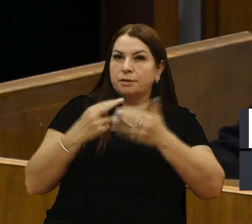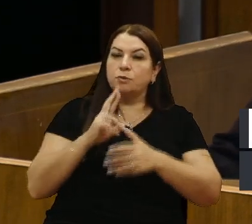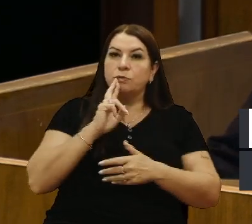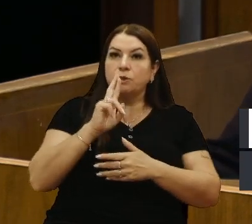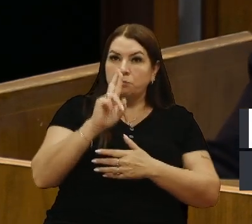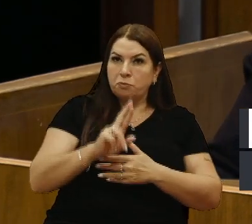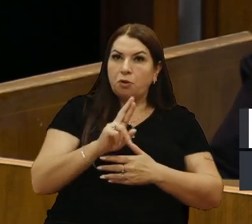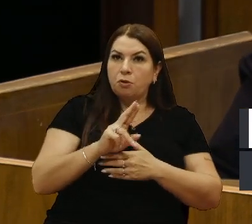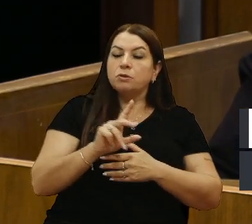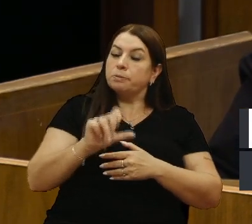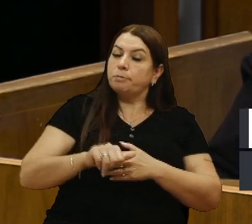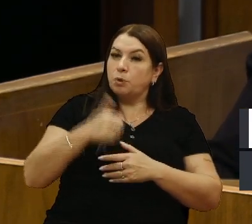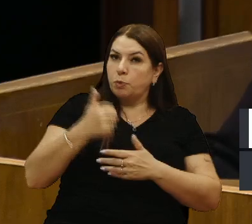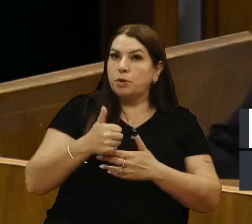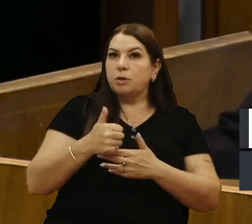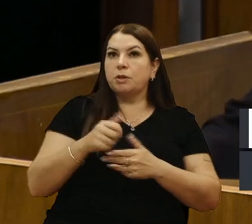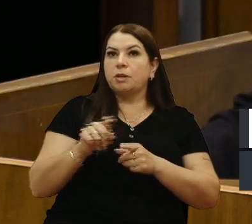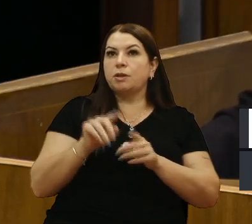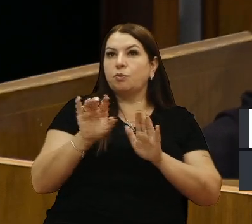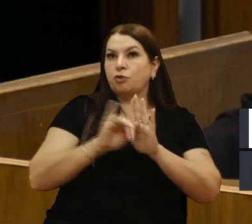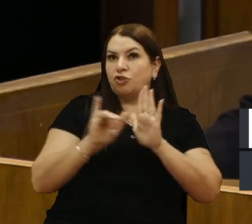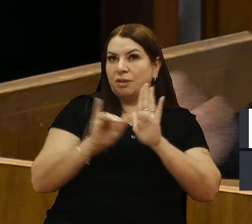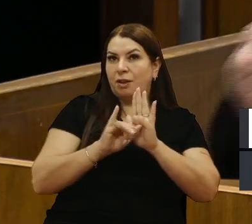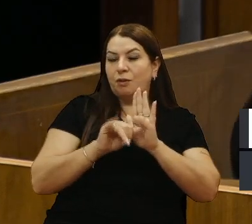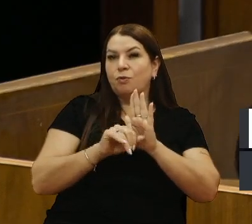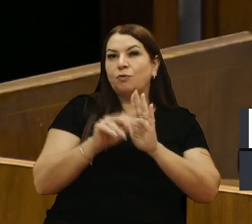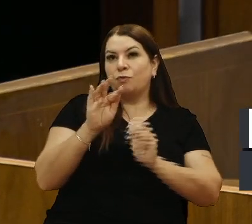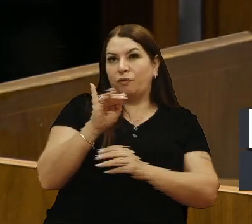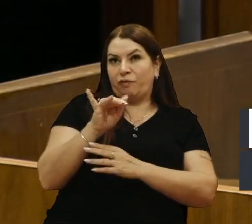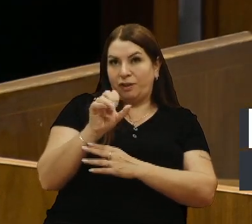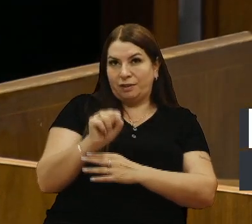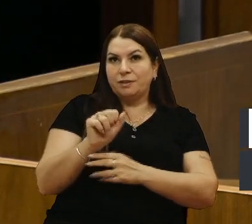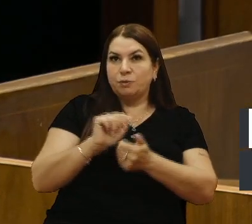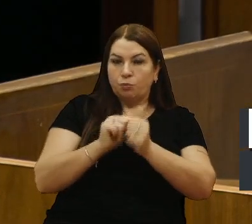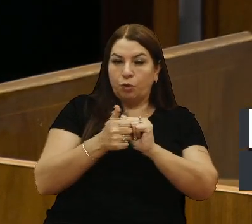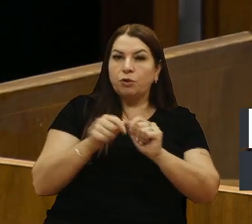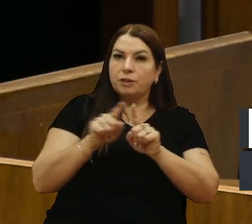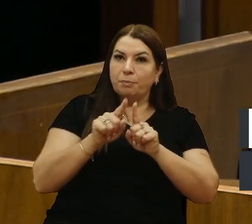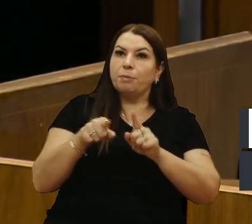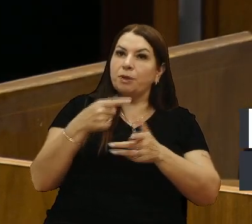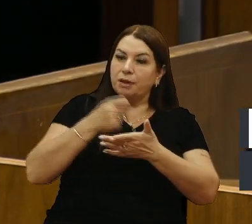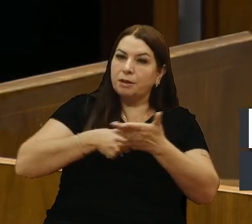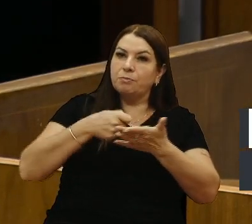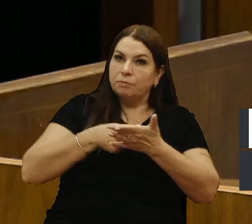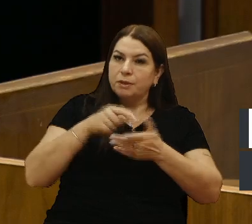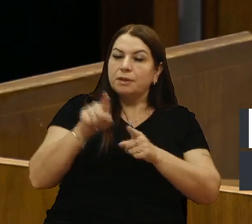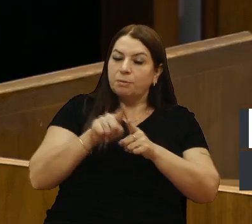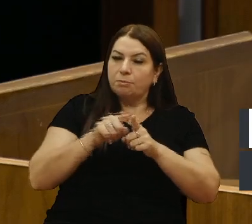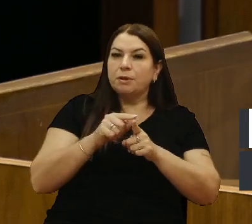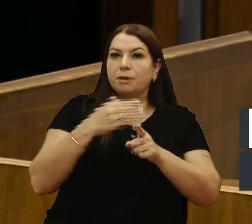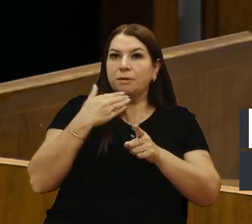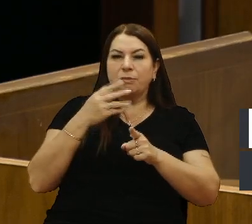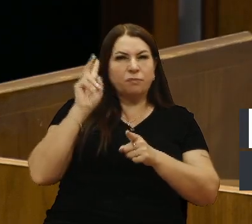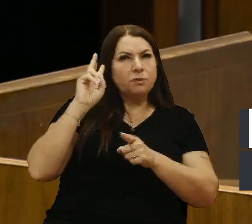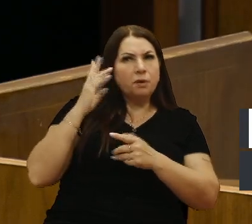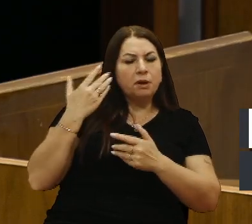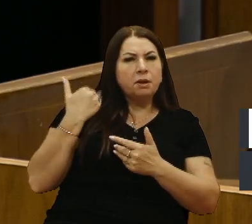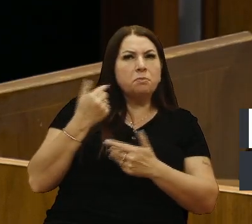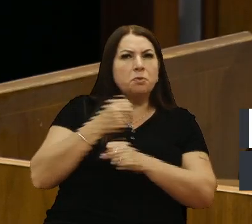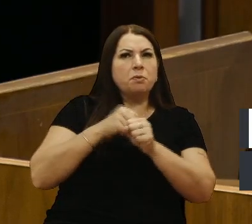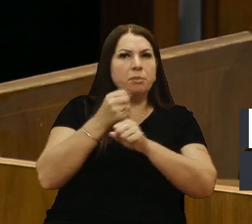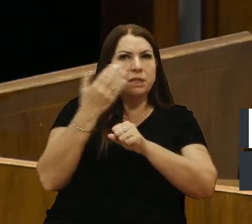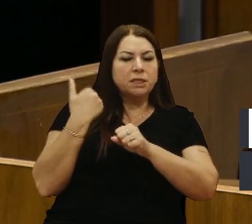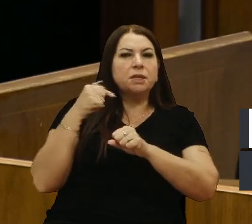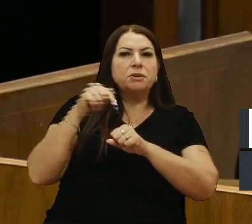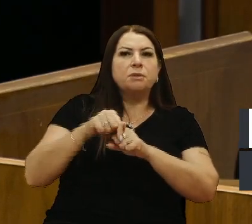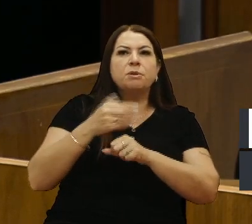desses fóruns, melhorias no edital do FIESPORT. Estivemos aqui também lutando por ele. Se vocês lembram, ano passado